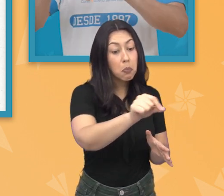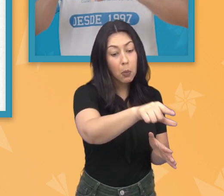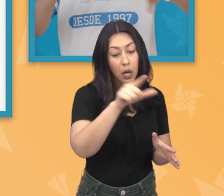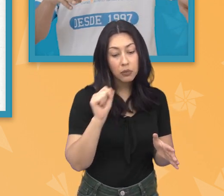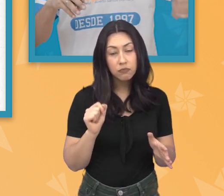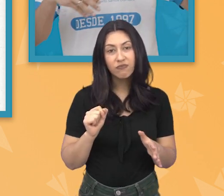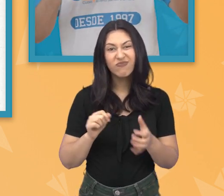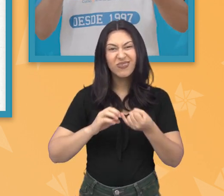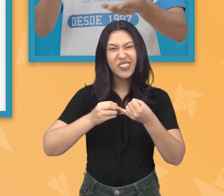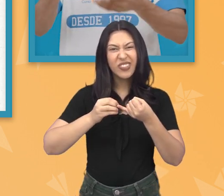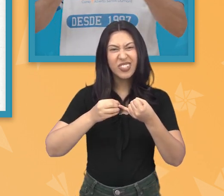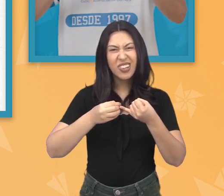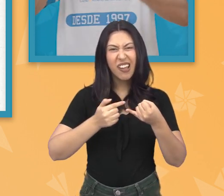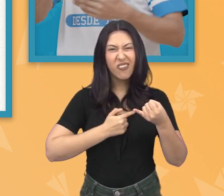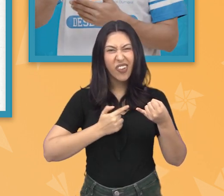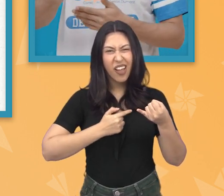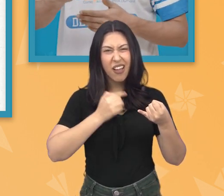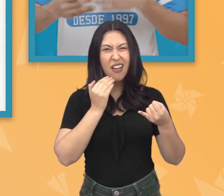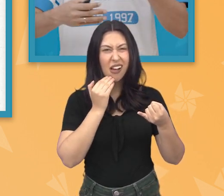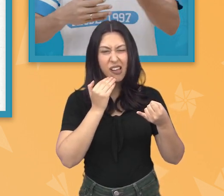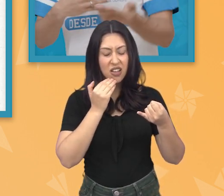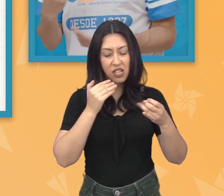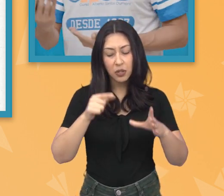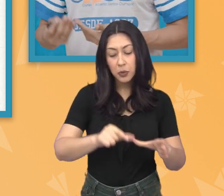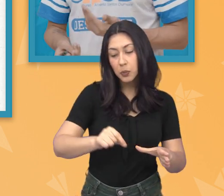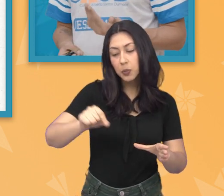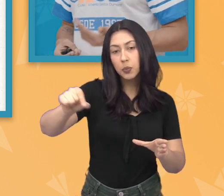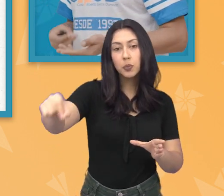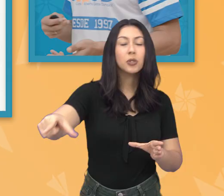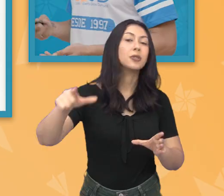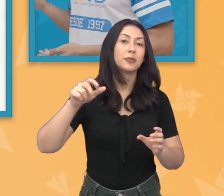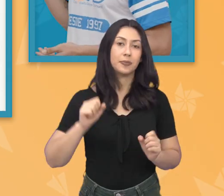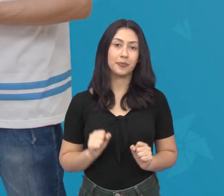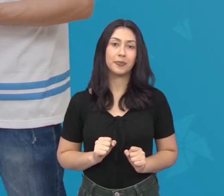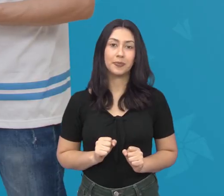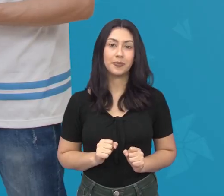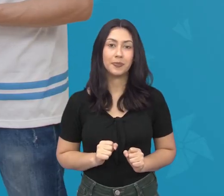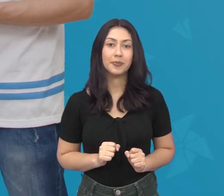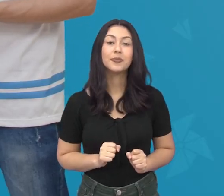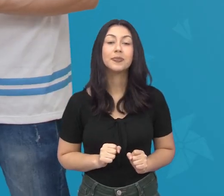retira ali para pegar só o feijão que você vai utilizar de fato para cozinhar.